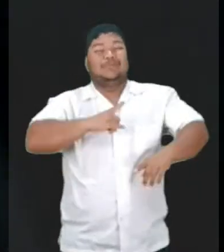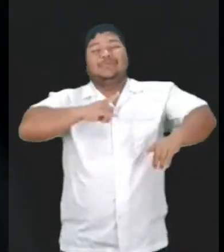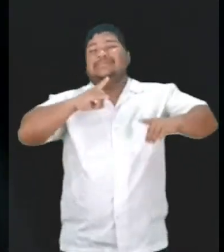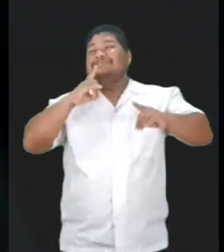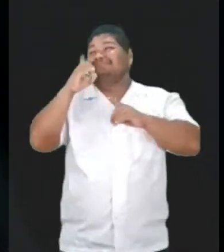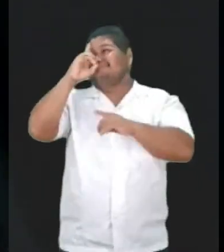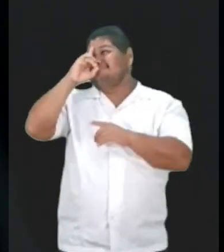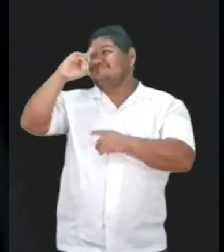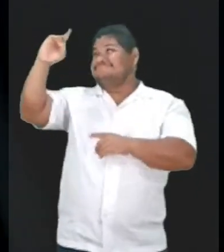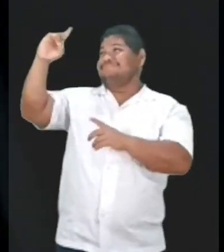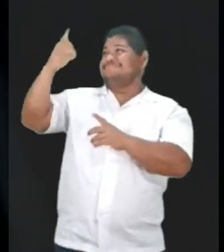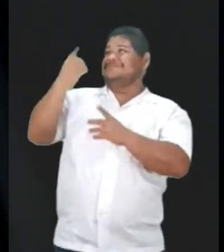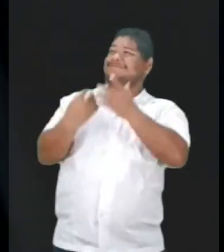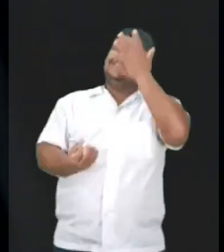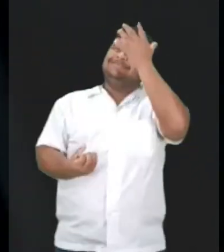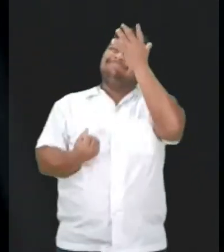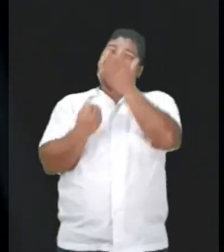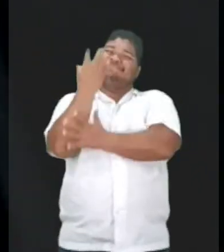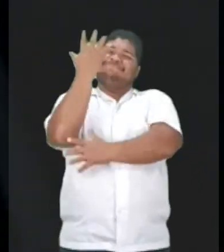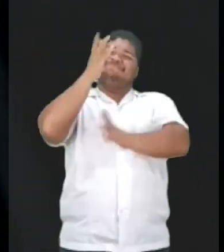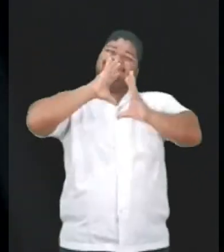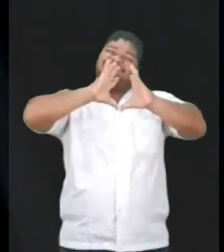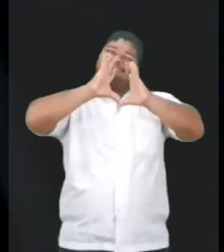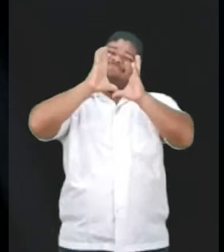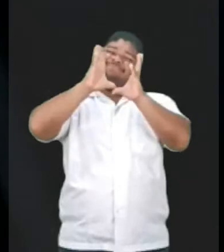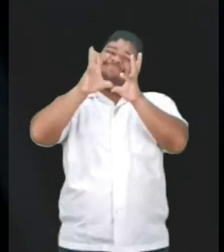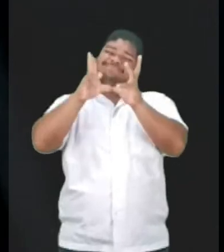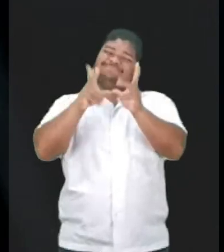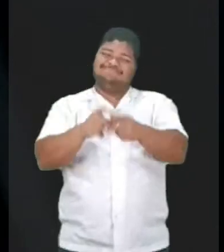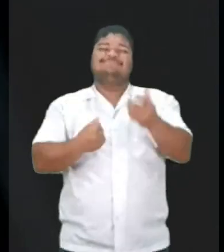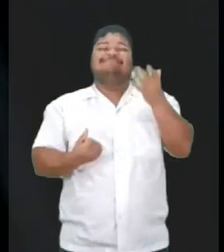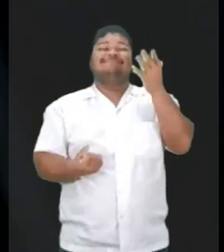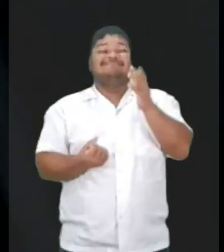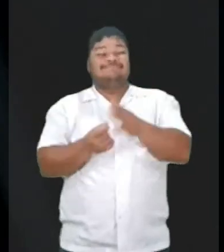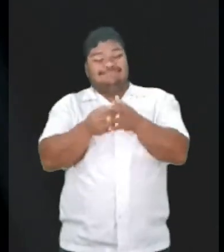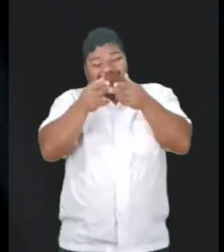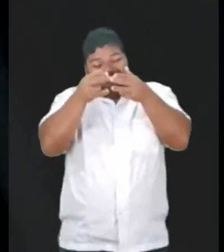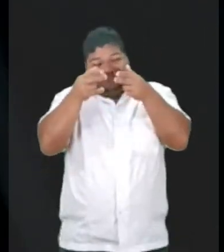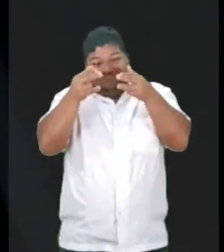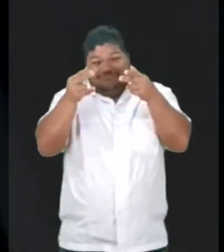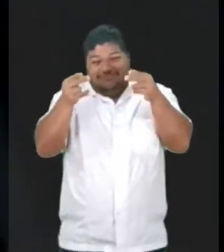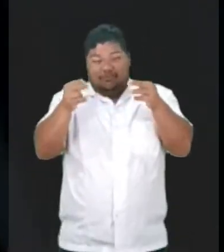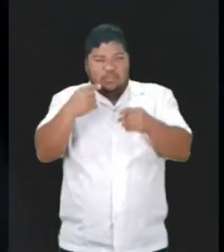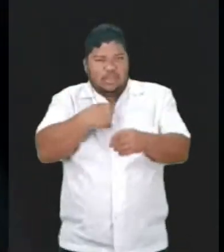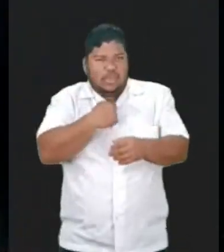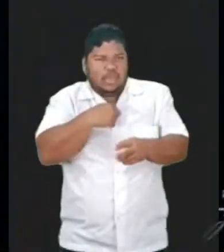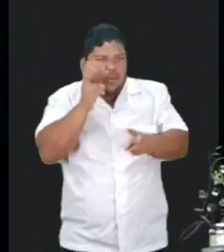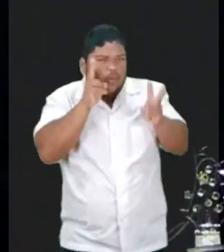que criou todas as coisas. Eu estava olhando,